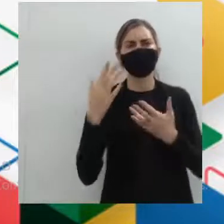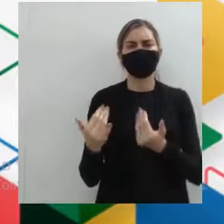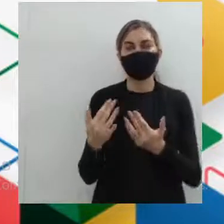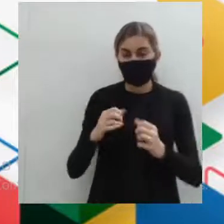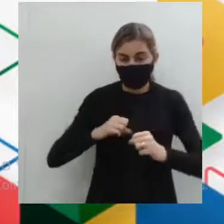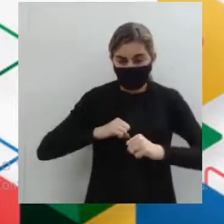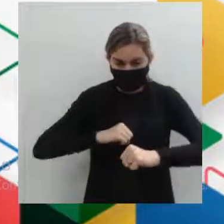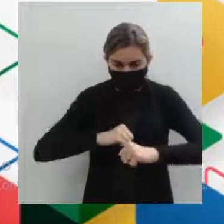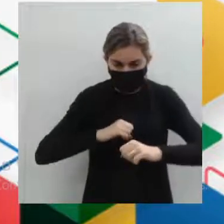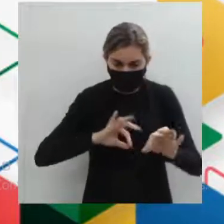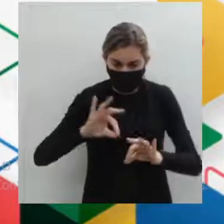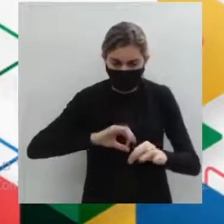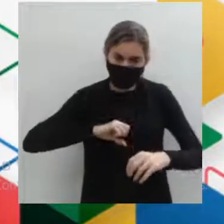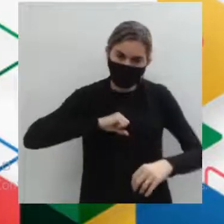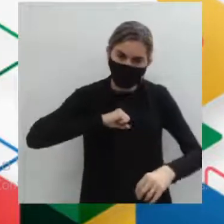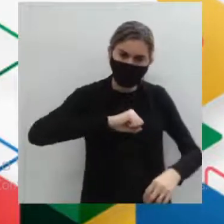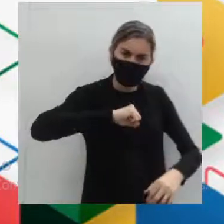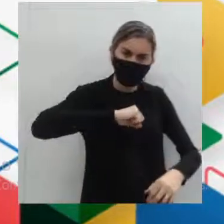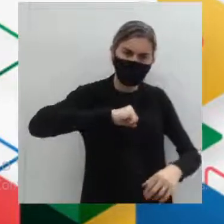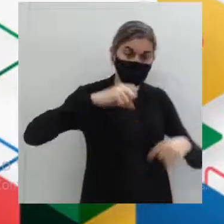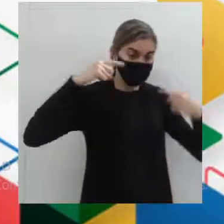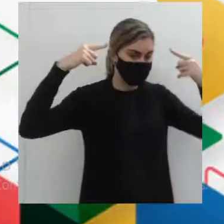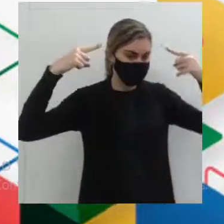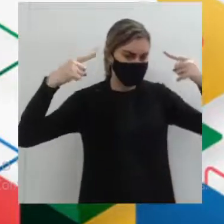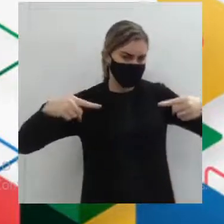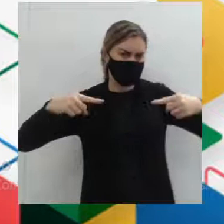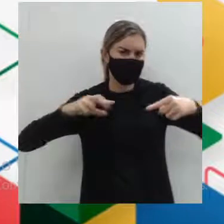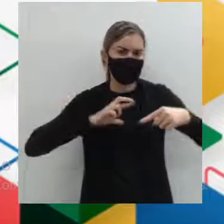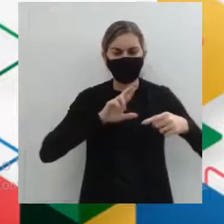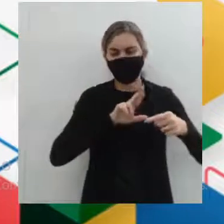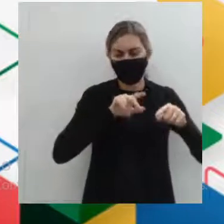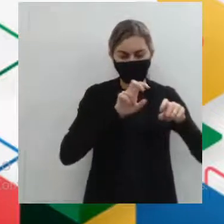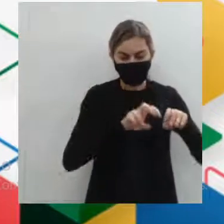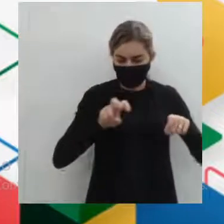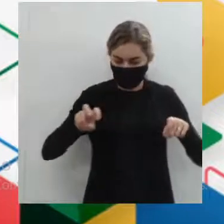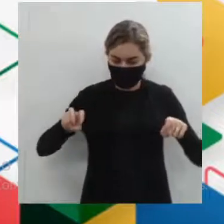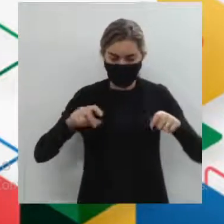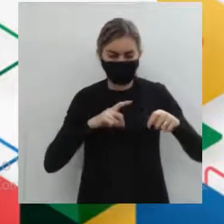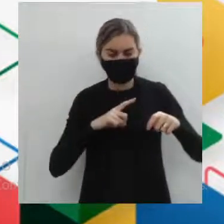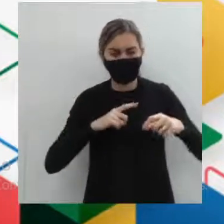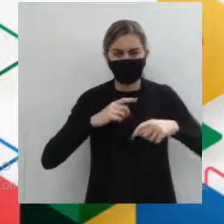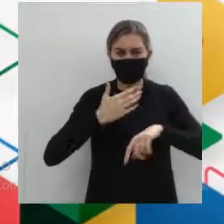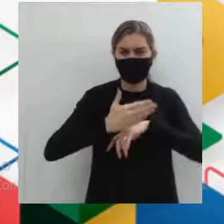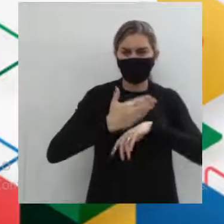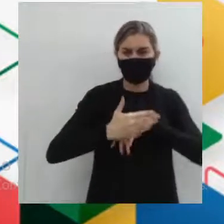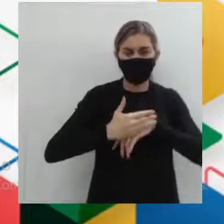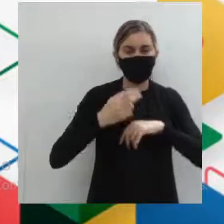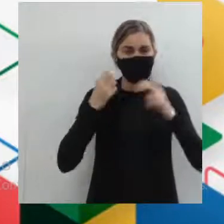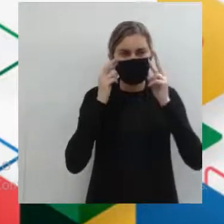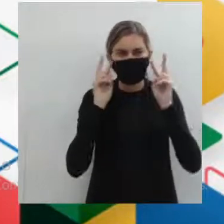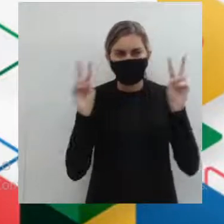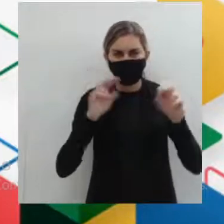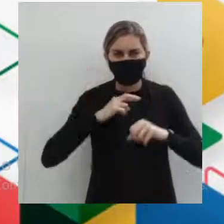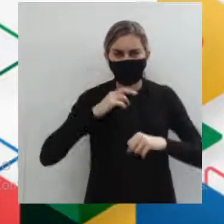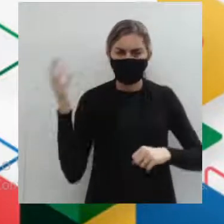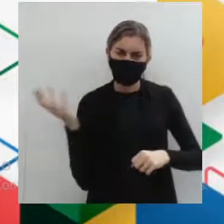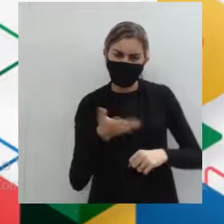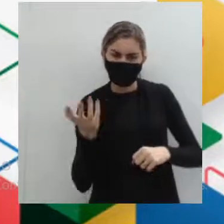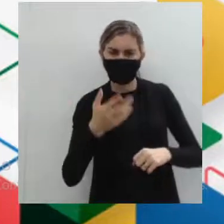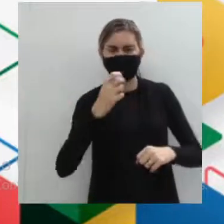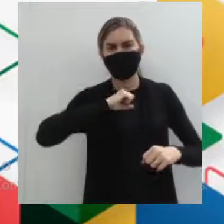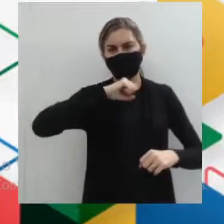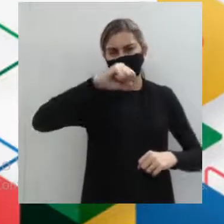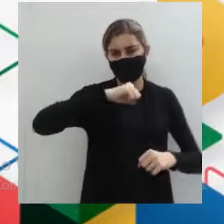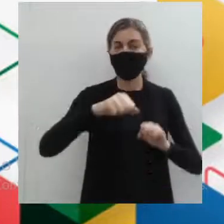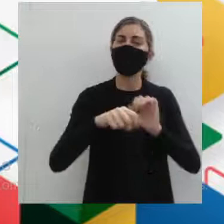se preparando para fazer uma corrida, uma competição. Veja que tem vários enfileirados. E ali vai ter um trabalho de velocidade.